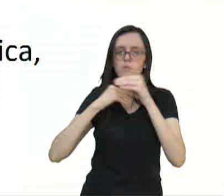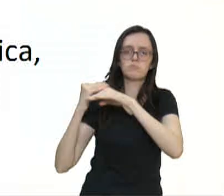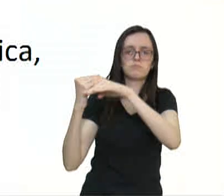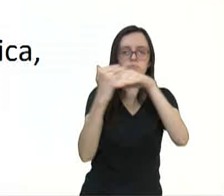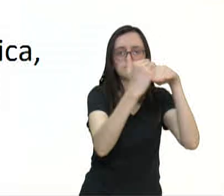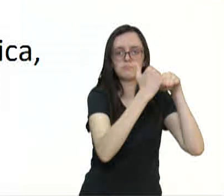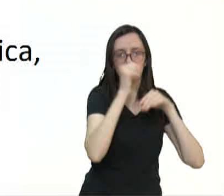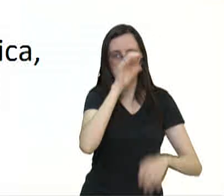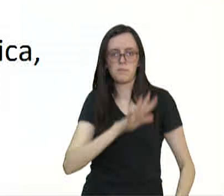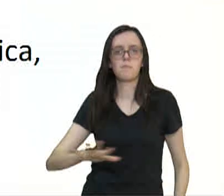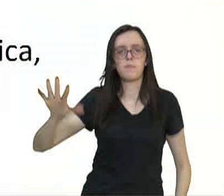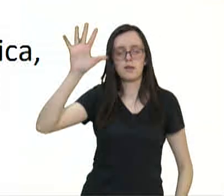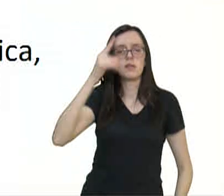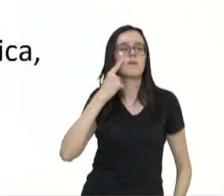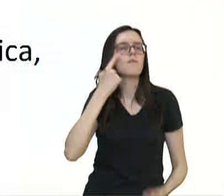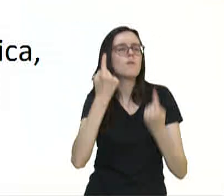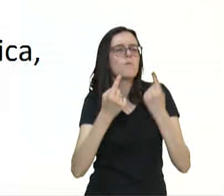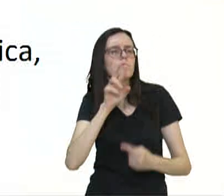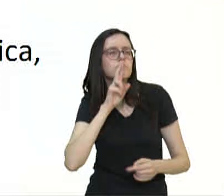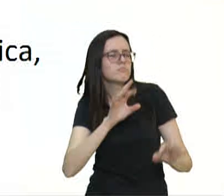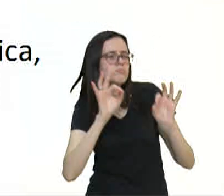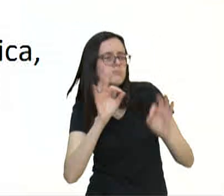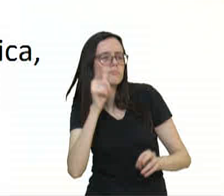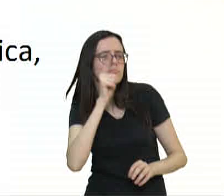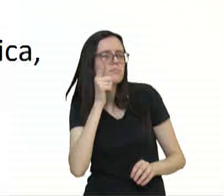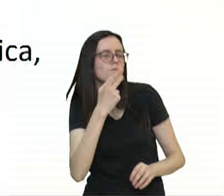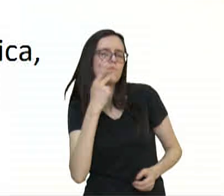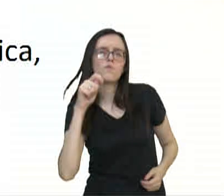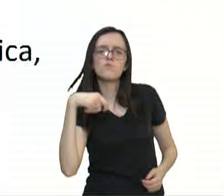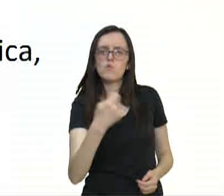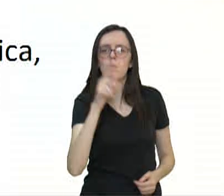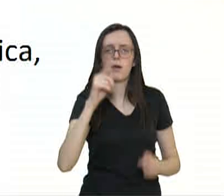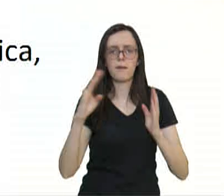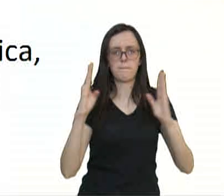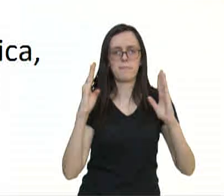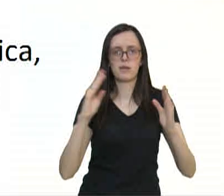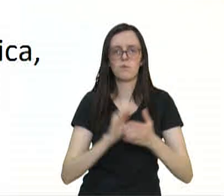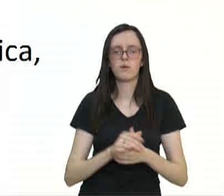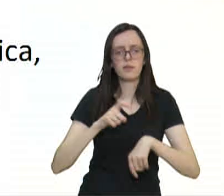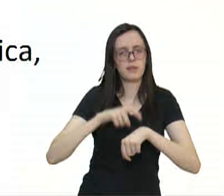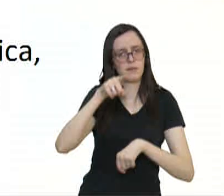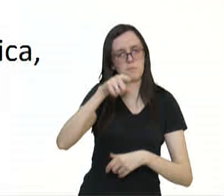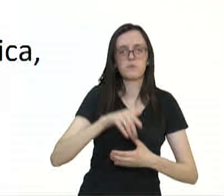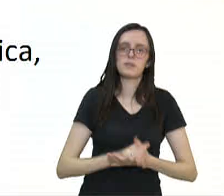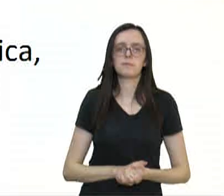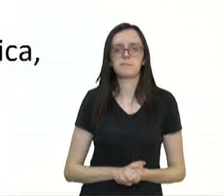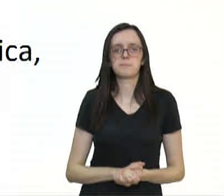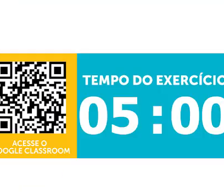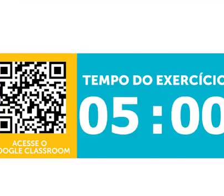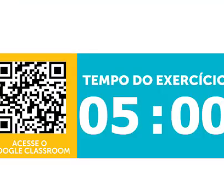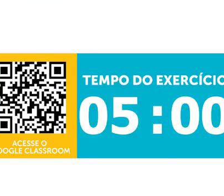Então, vamos achar a resposta daquilo que podemos afirmar sobre esse período. Um tempinho aí para vocês.